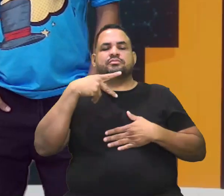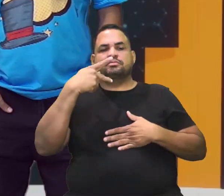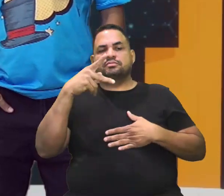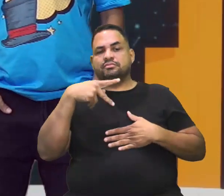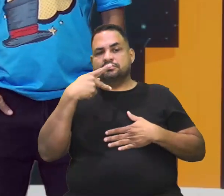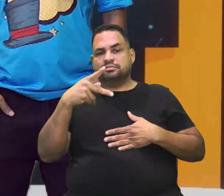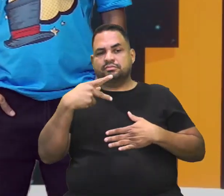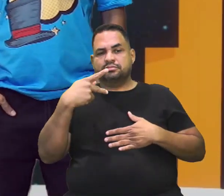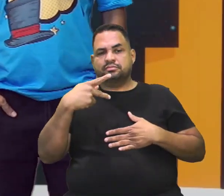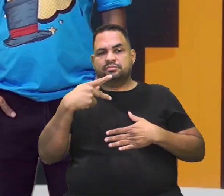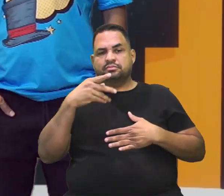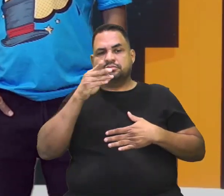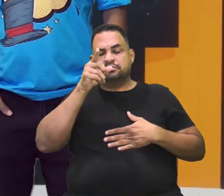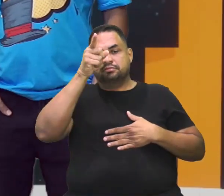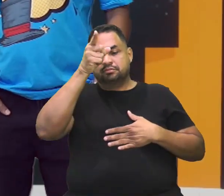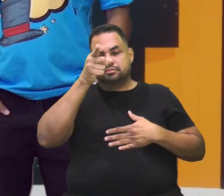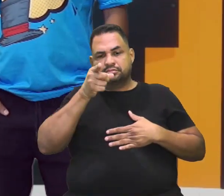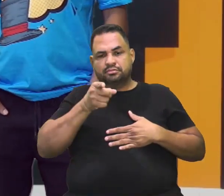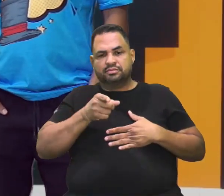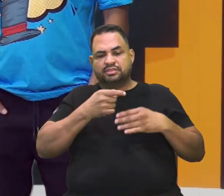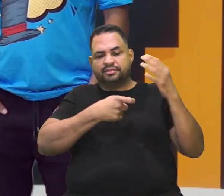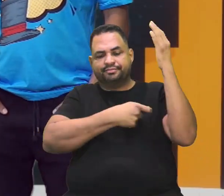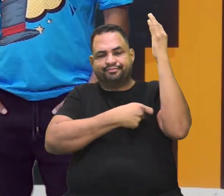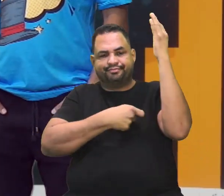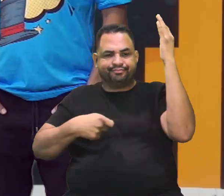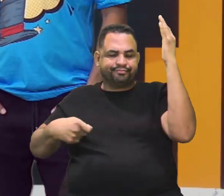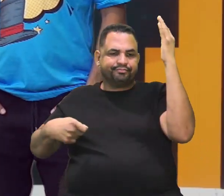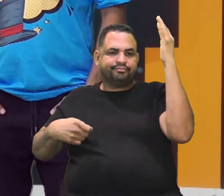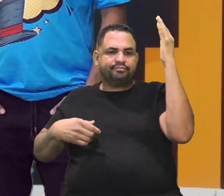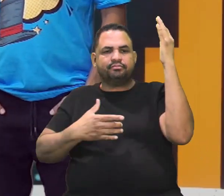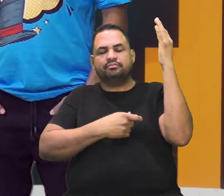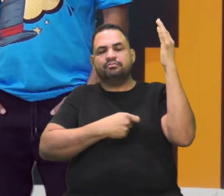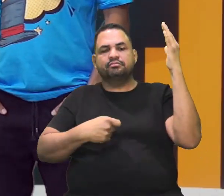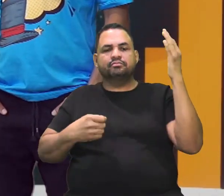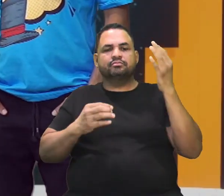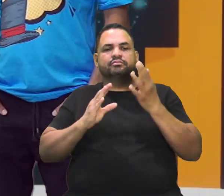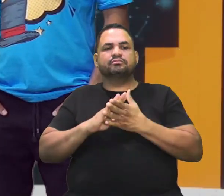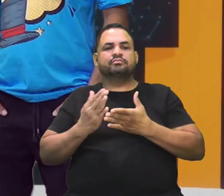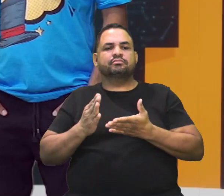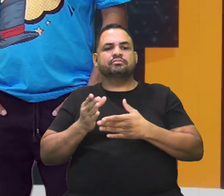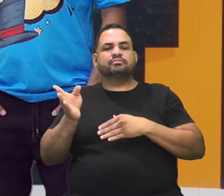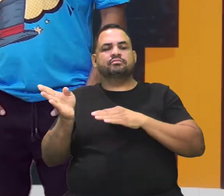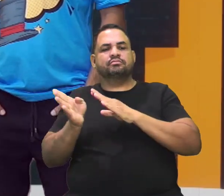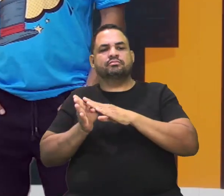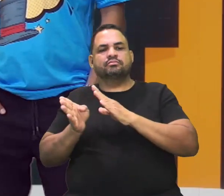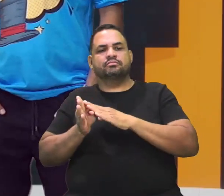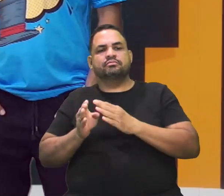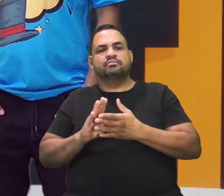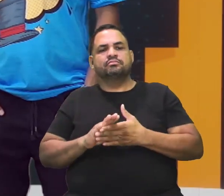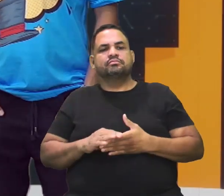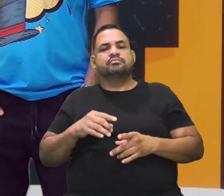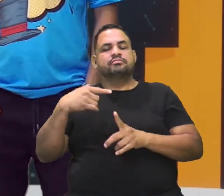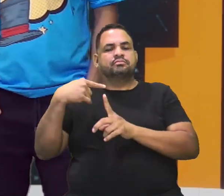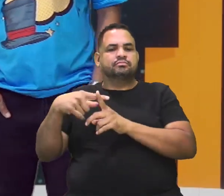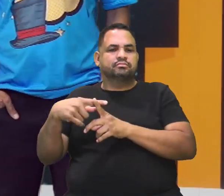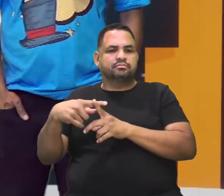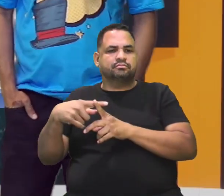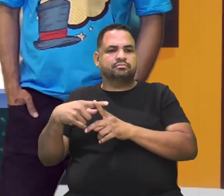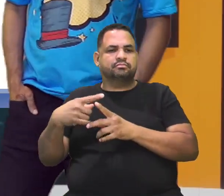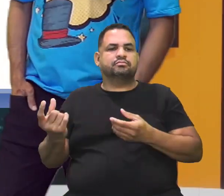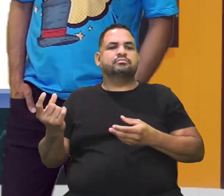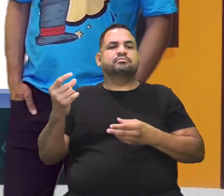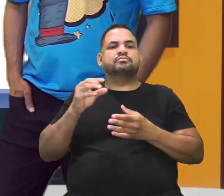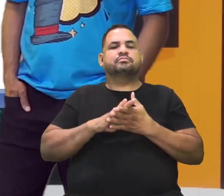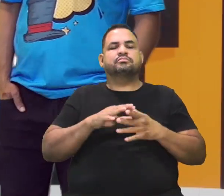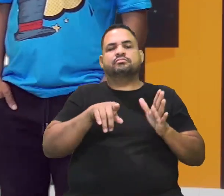de eixo, se está no 0, 0 o nosso vértice, voltada para a direita valores positivos, voltado